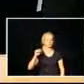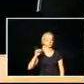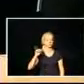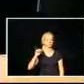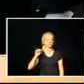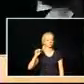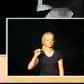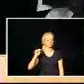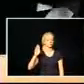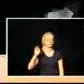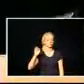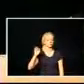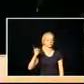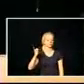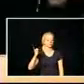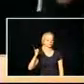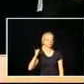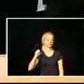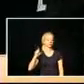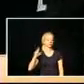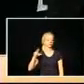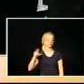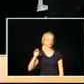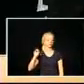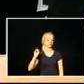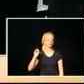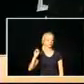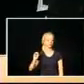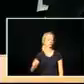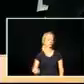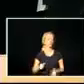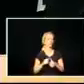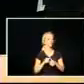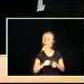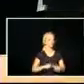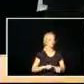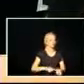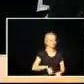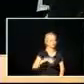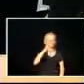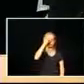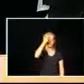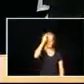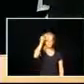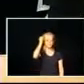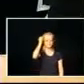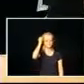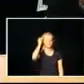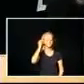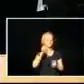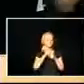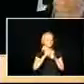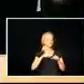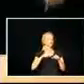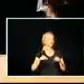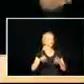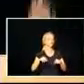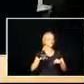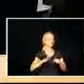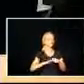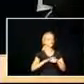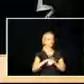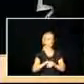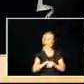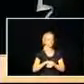Baiano, os funcionários que estão aqui nessa noite, e dizer a vocês que desde o primeiro